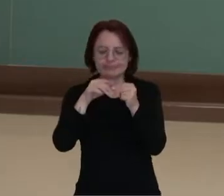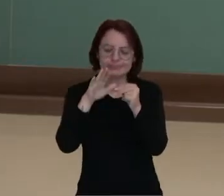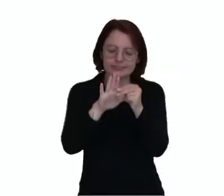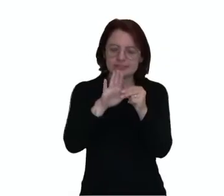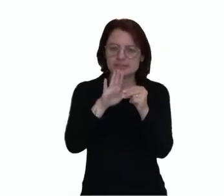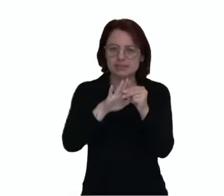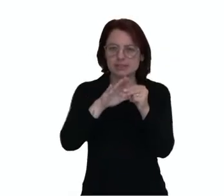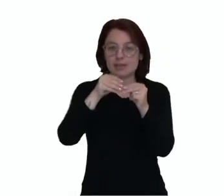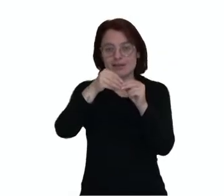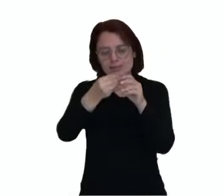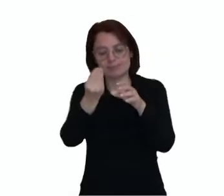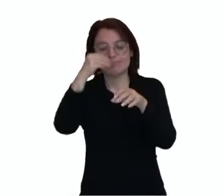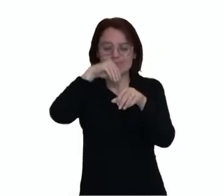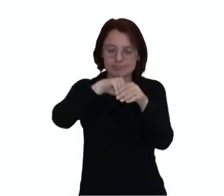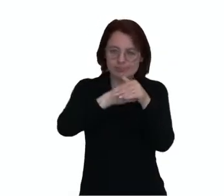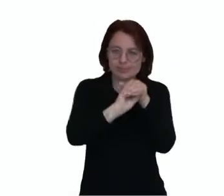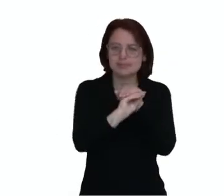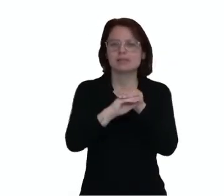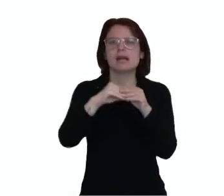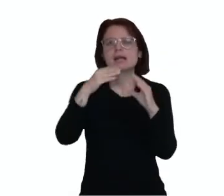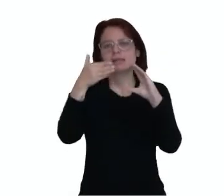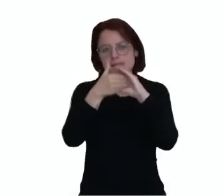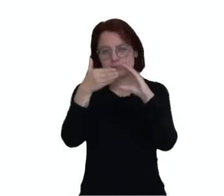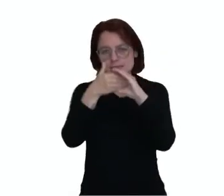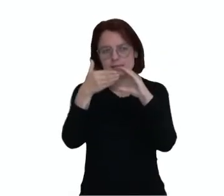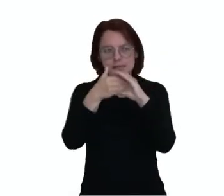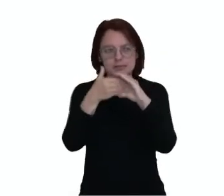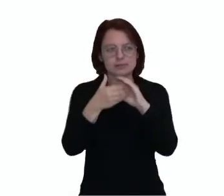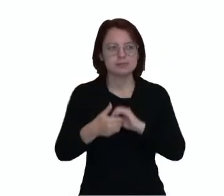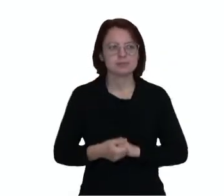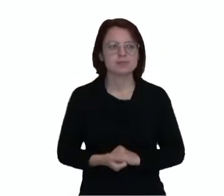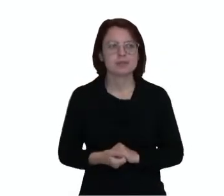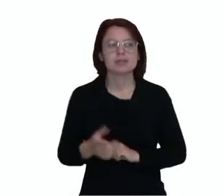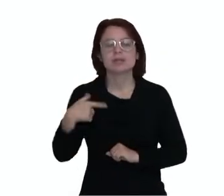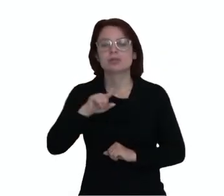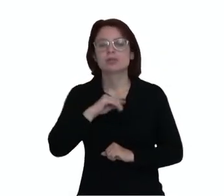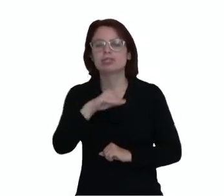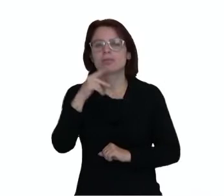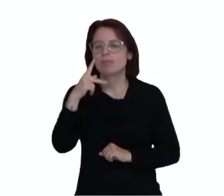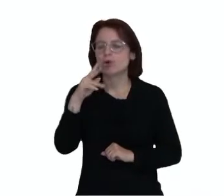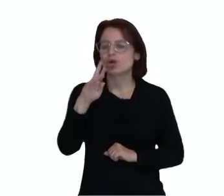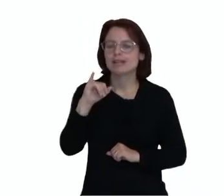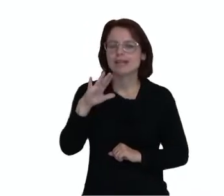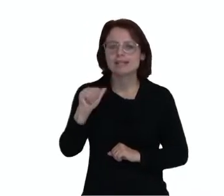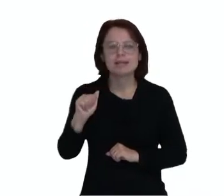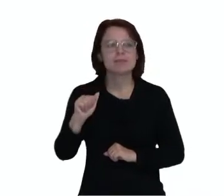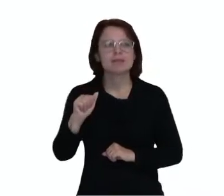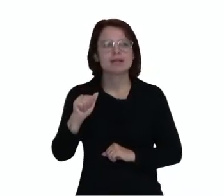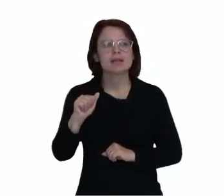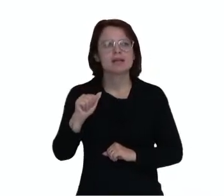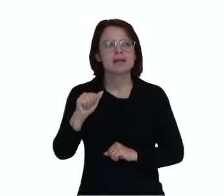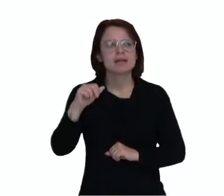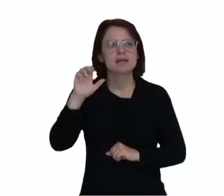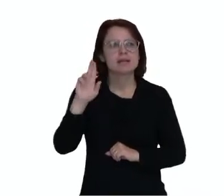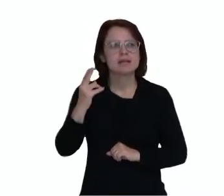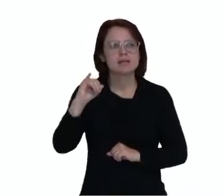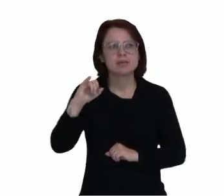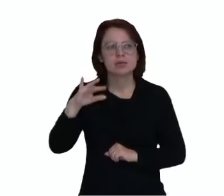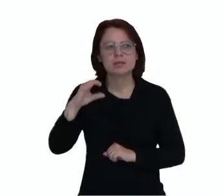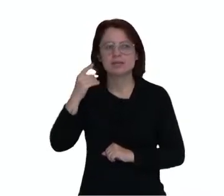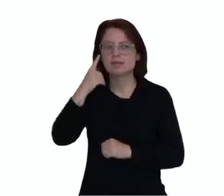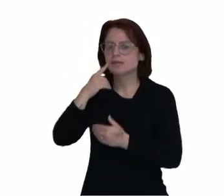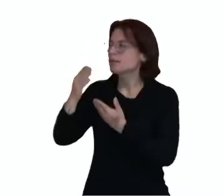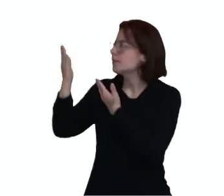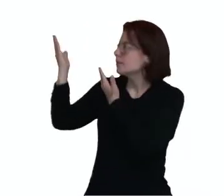isso. E aí, para que essas bolinhas fiquem ali no lugar, nós temos uma proteína chamada histona. Então, as histonas, elas vão sendo